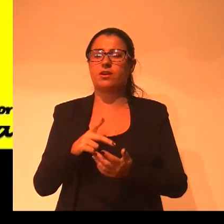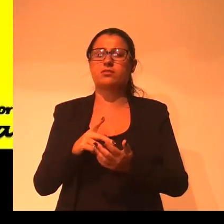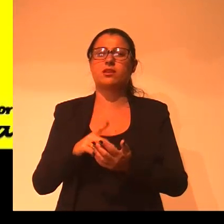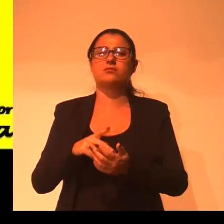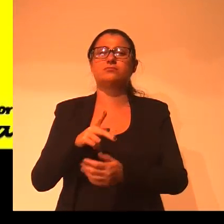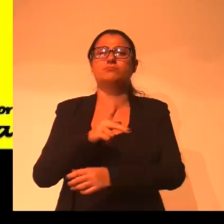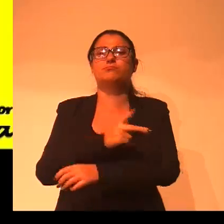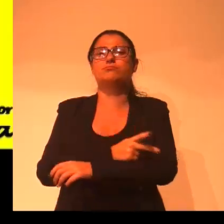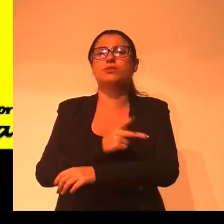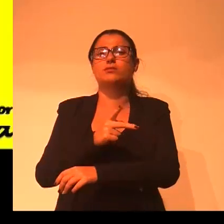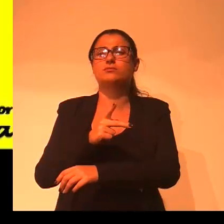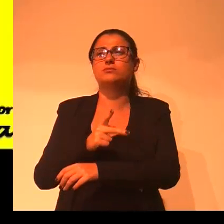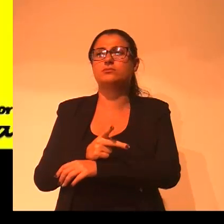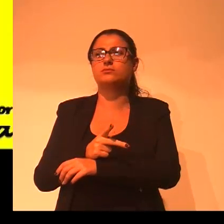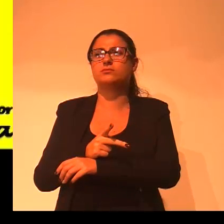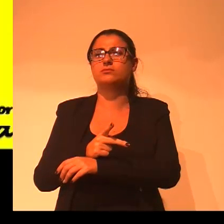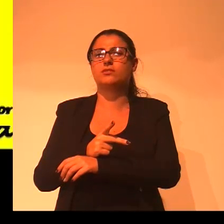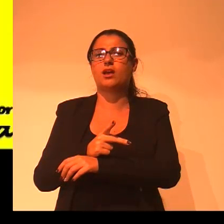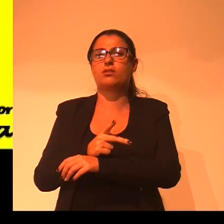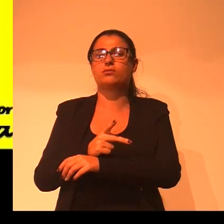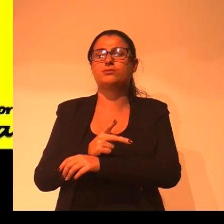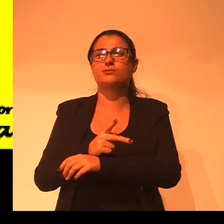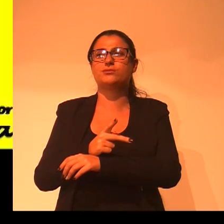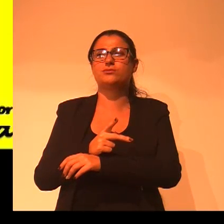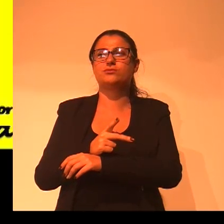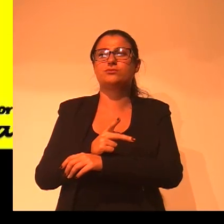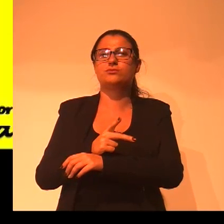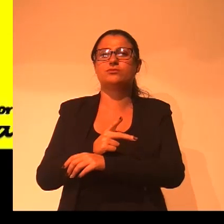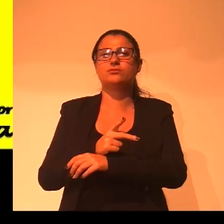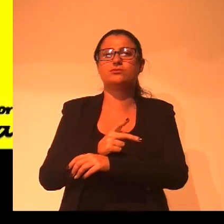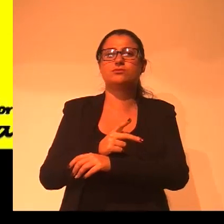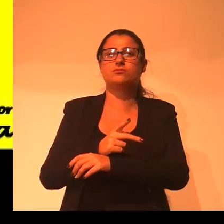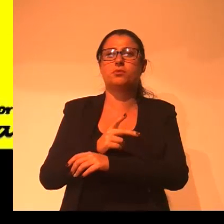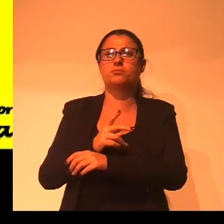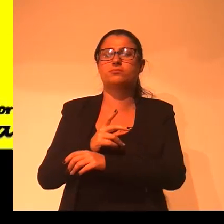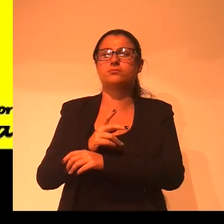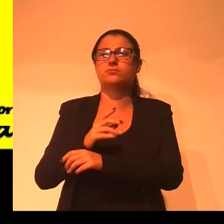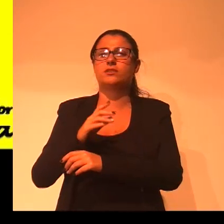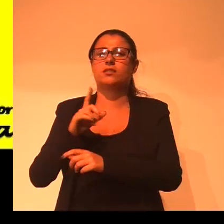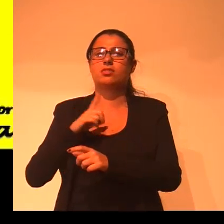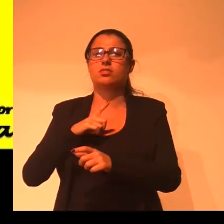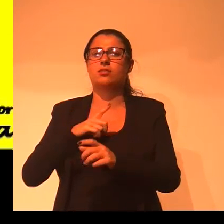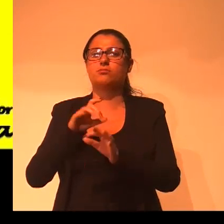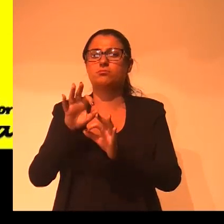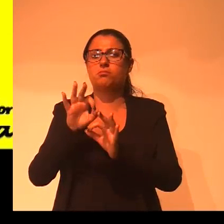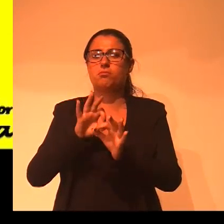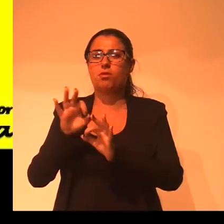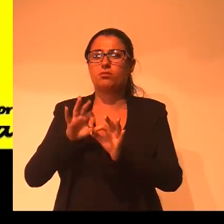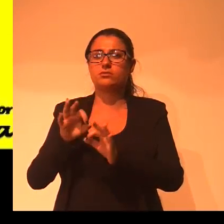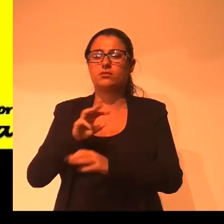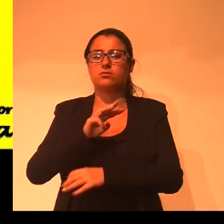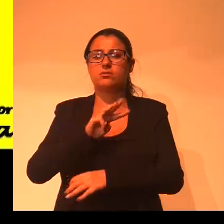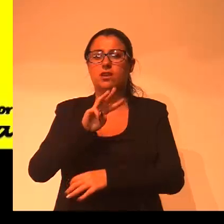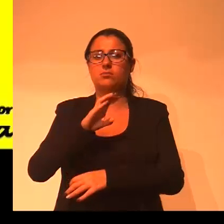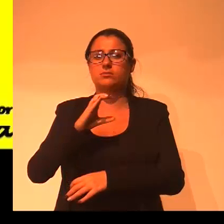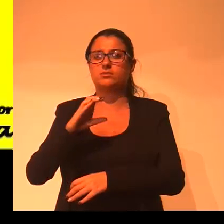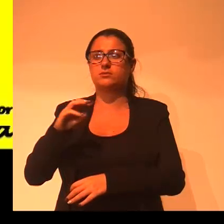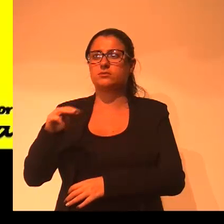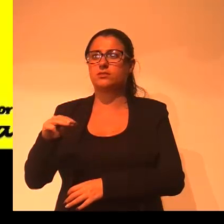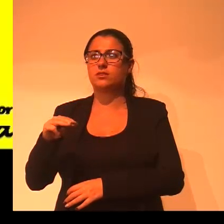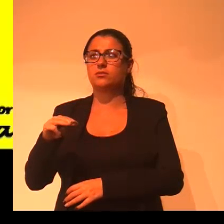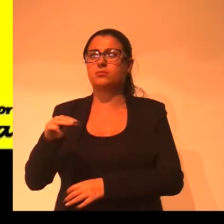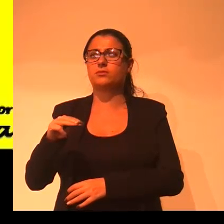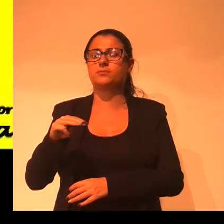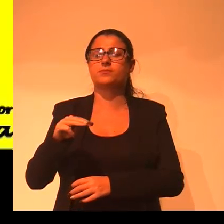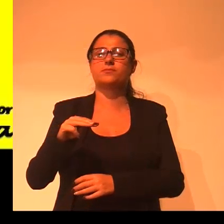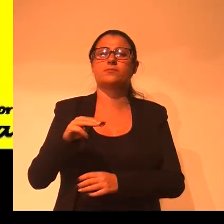ensina que a pedagogia oriental, se alguém quiser pesquisar um pouquinho, existe um projeto chamado WCM, que é a manufatura de classe